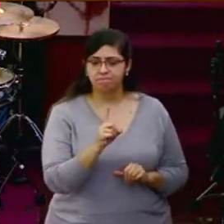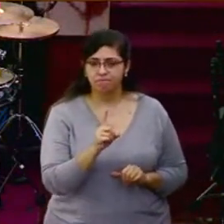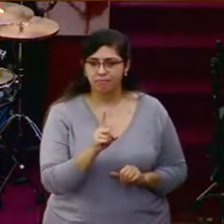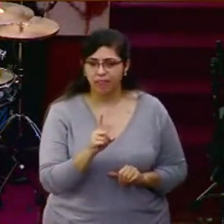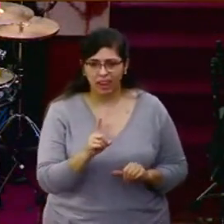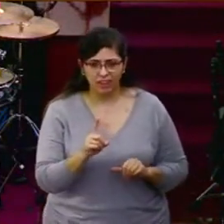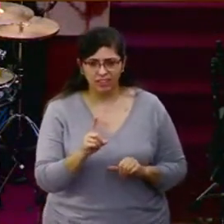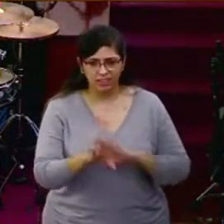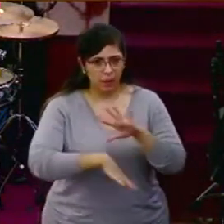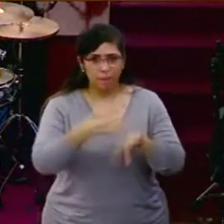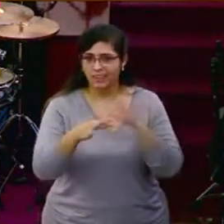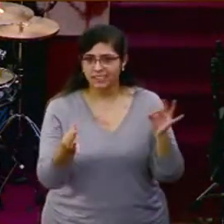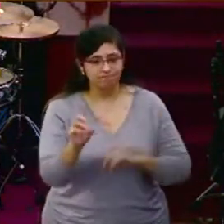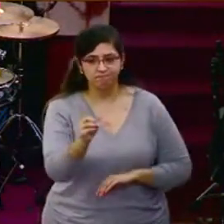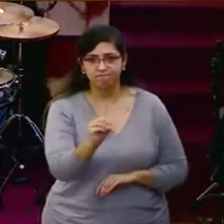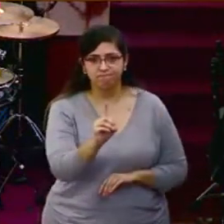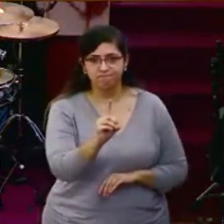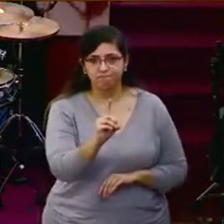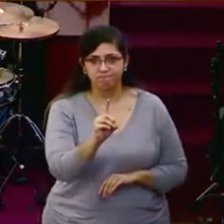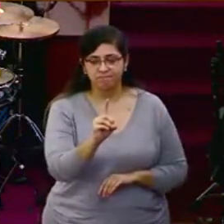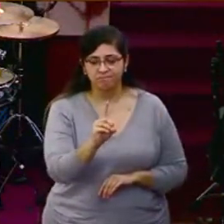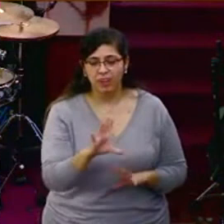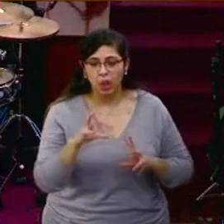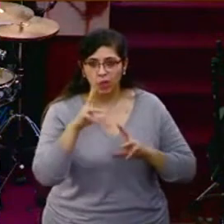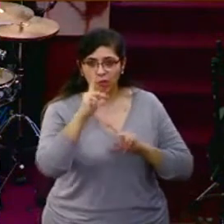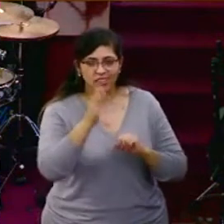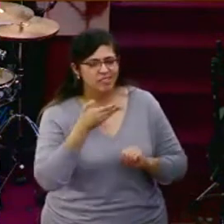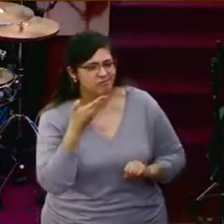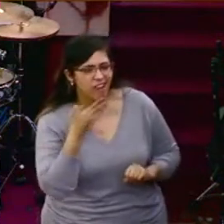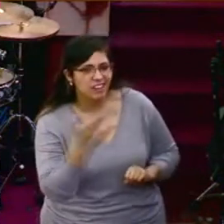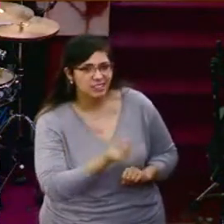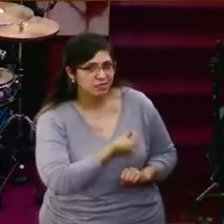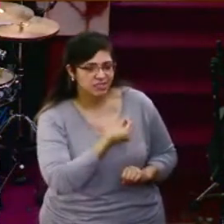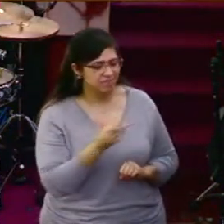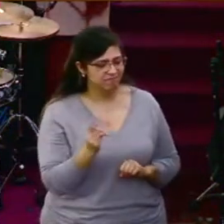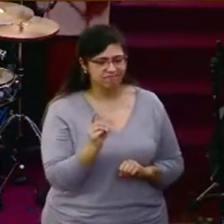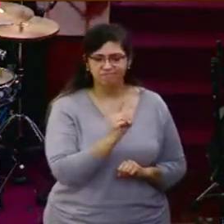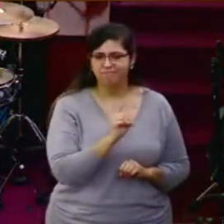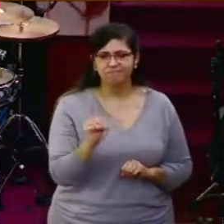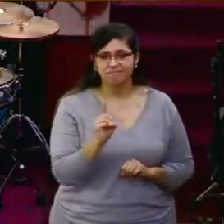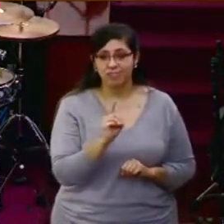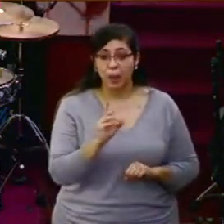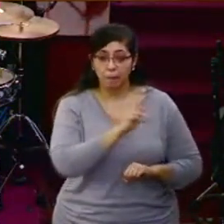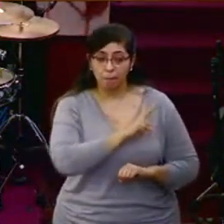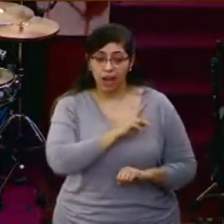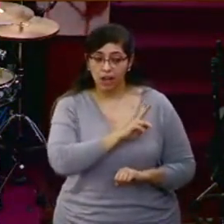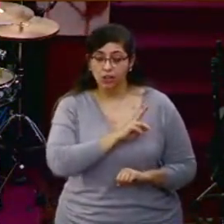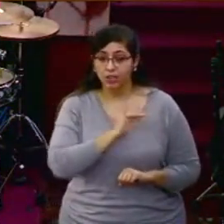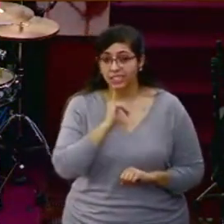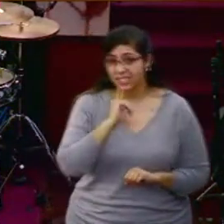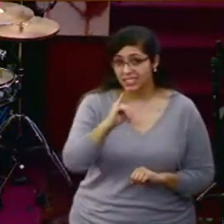vende alguma mágica não vem das facilidades da vida paulo diz tudo posso